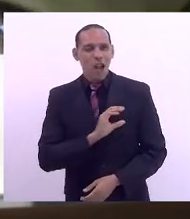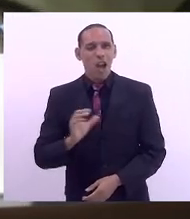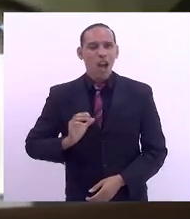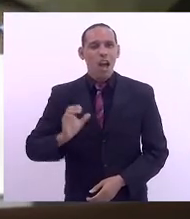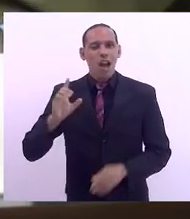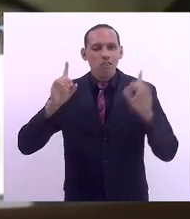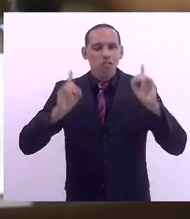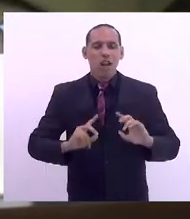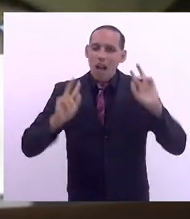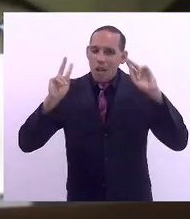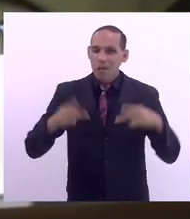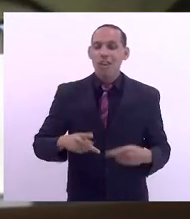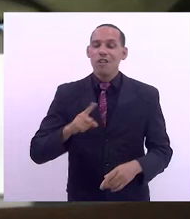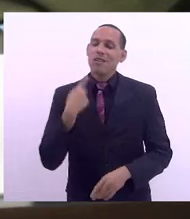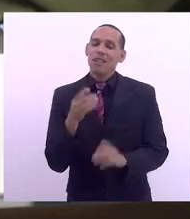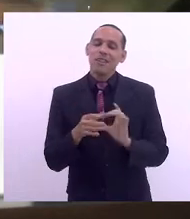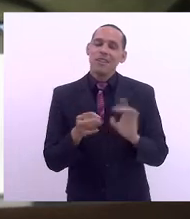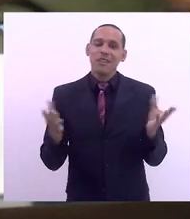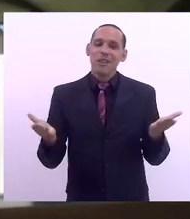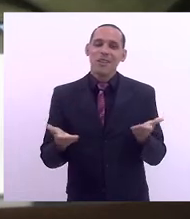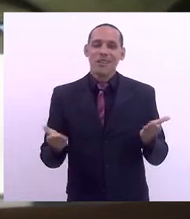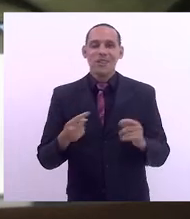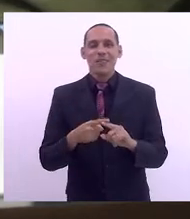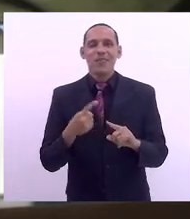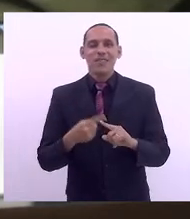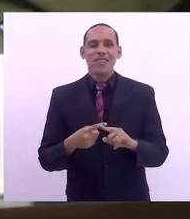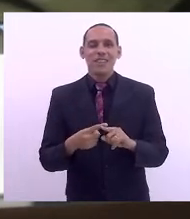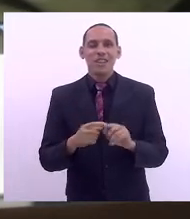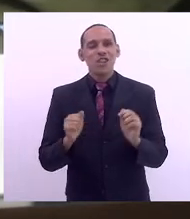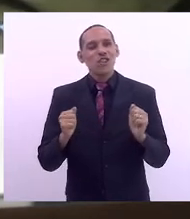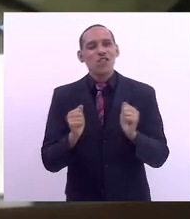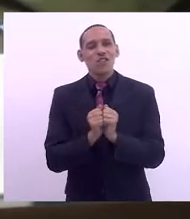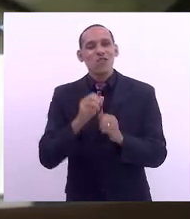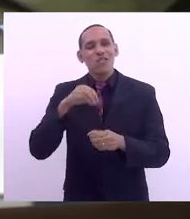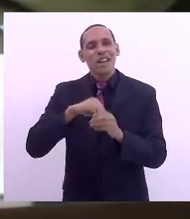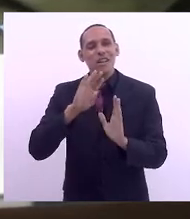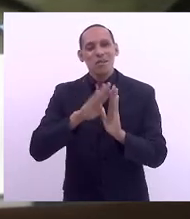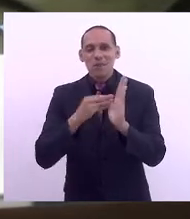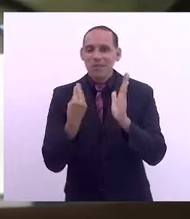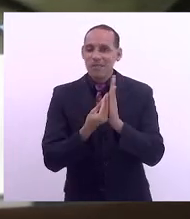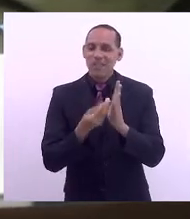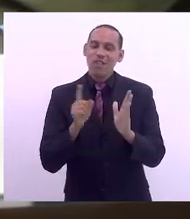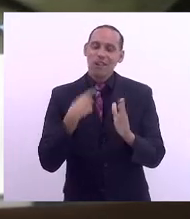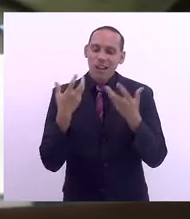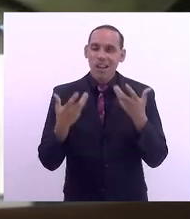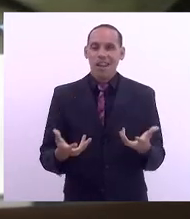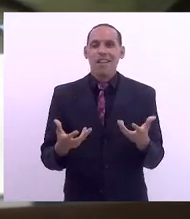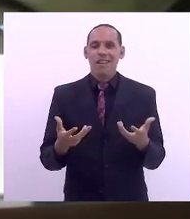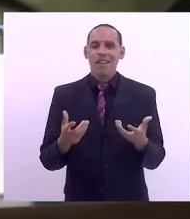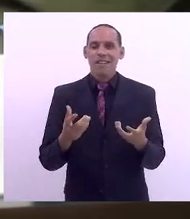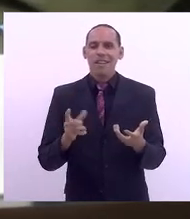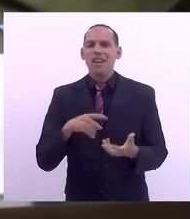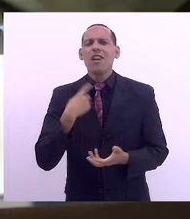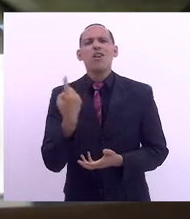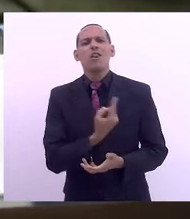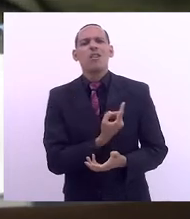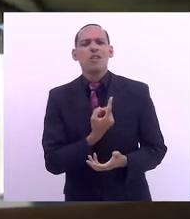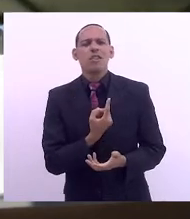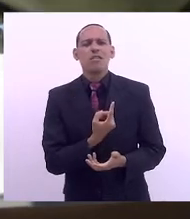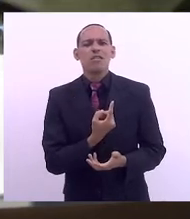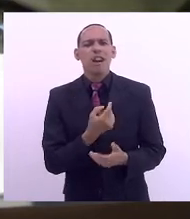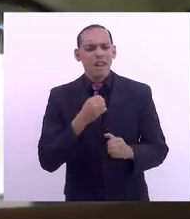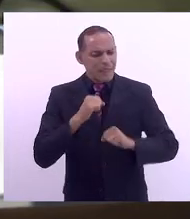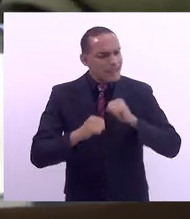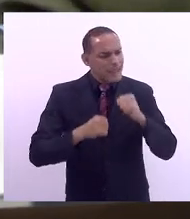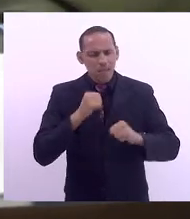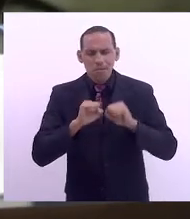Humanos, nós somos livres, porque nós estamos em quilombo. Então, é isso que queremos, é isso que a gente está correndo